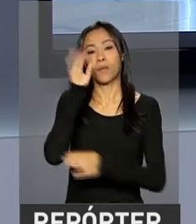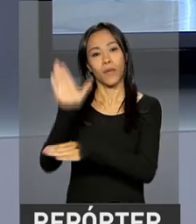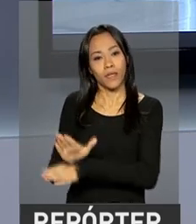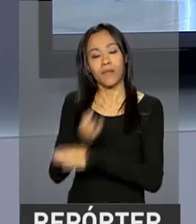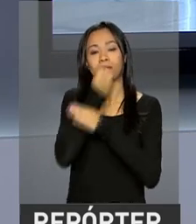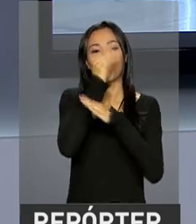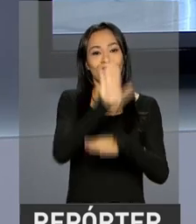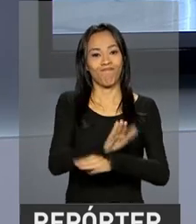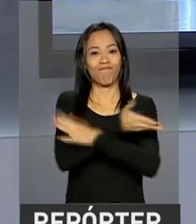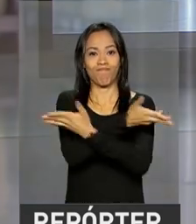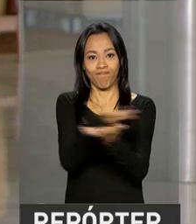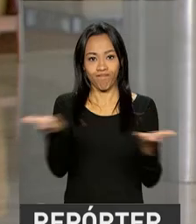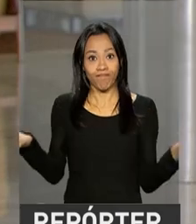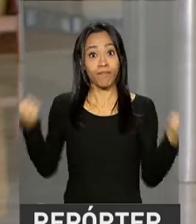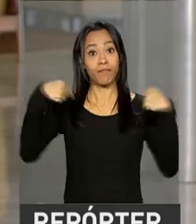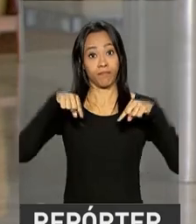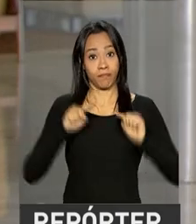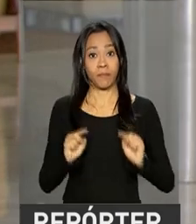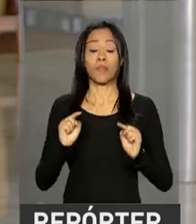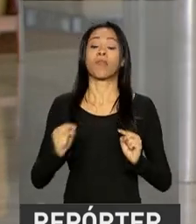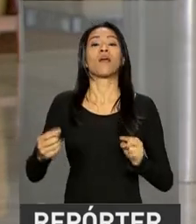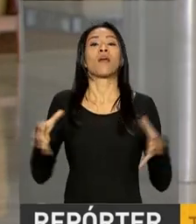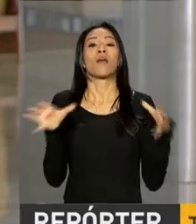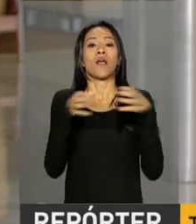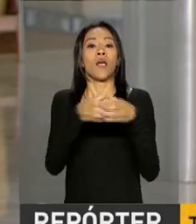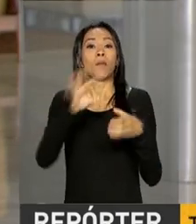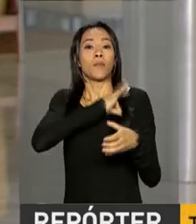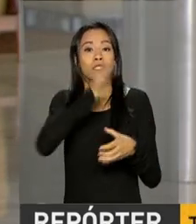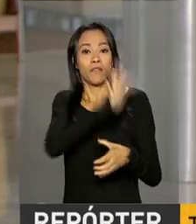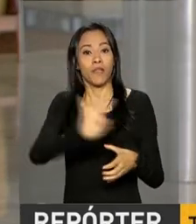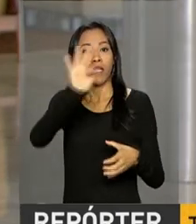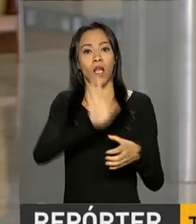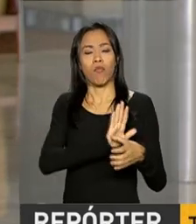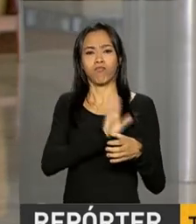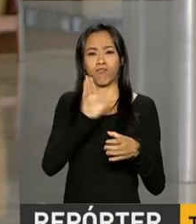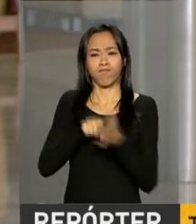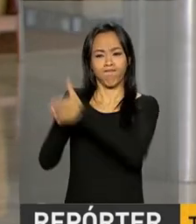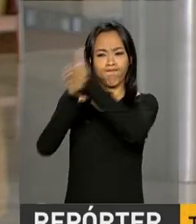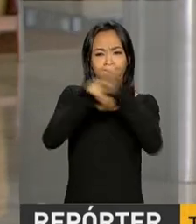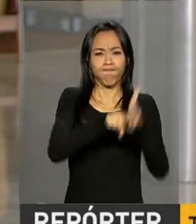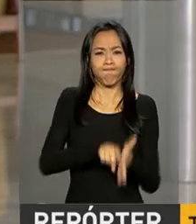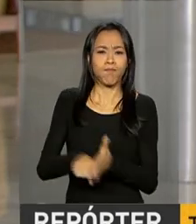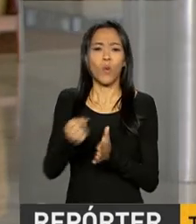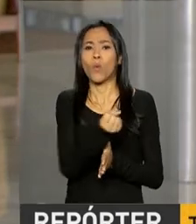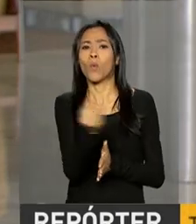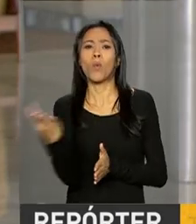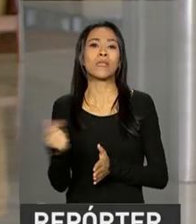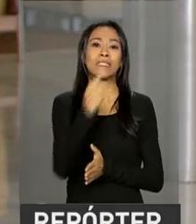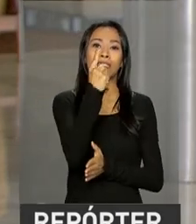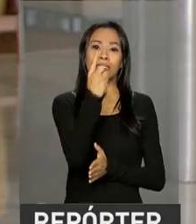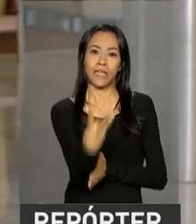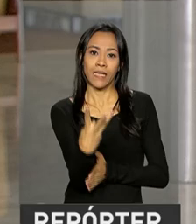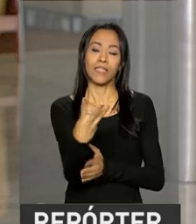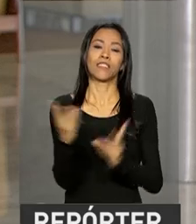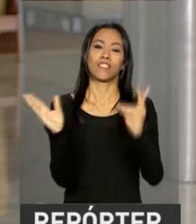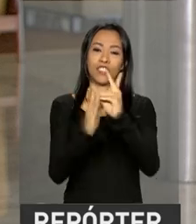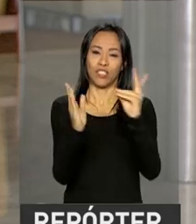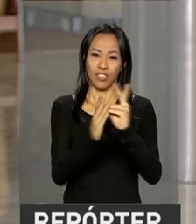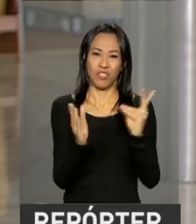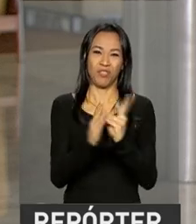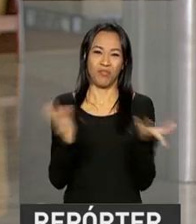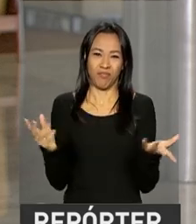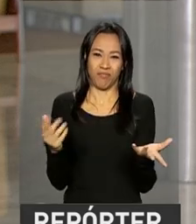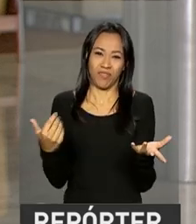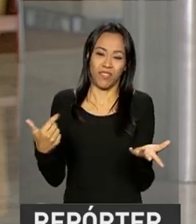Boa tarde a todos. A Polícia Federal investiga um ataque que teria deixado ao menos 13 indígenas da etnia Gamela feridos